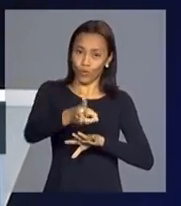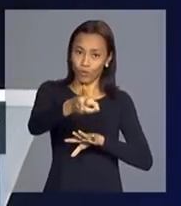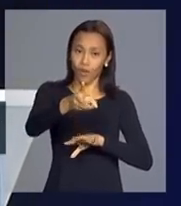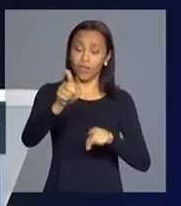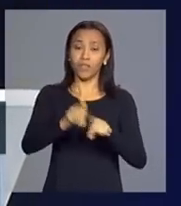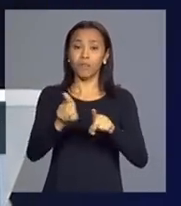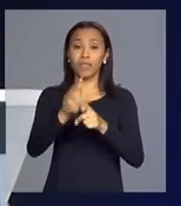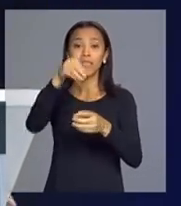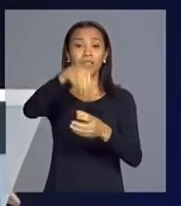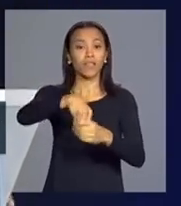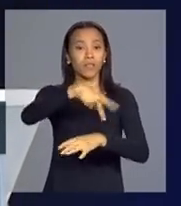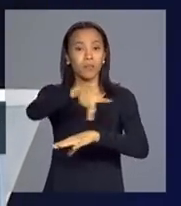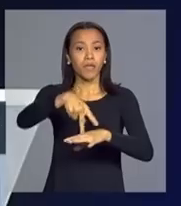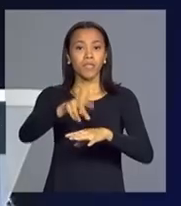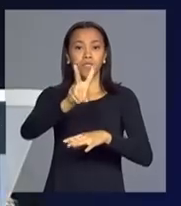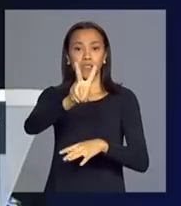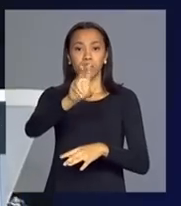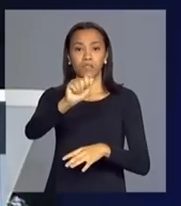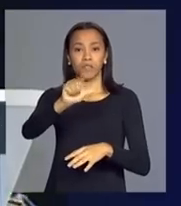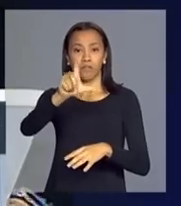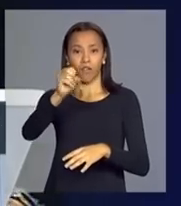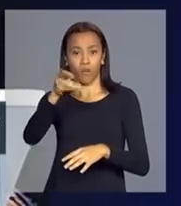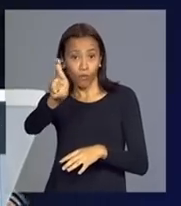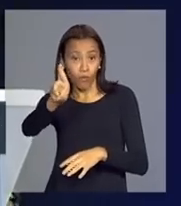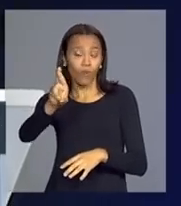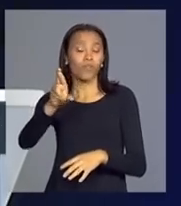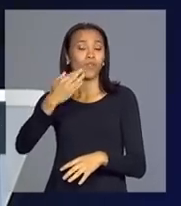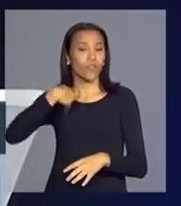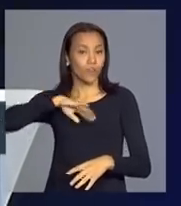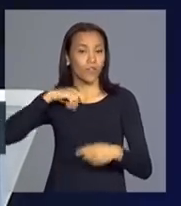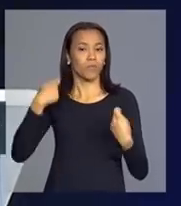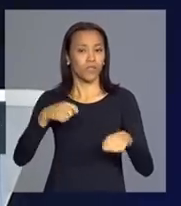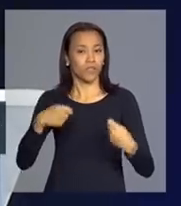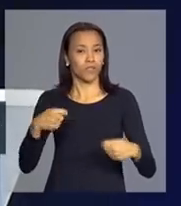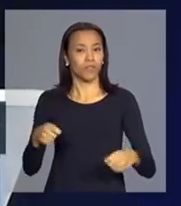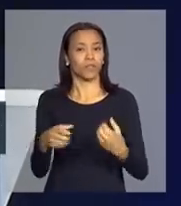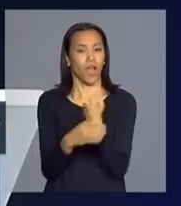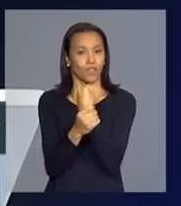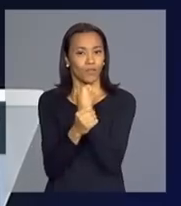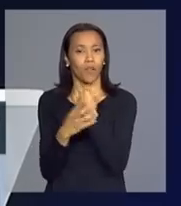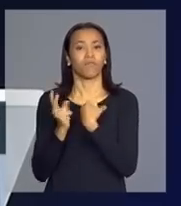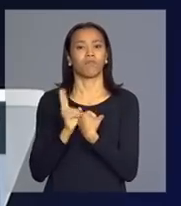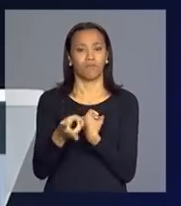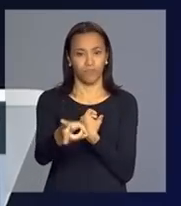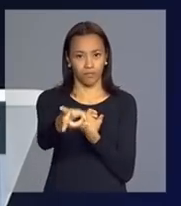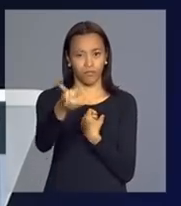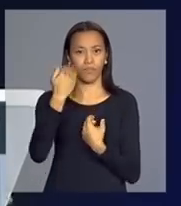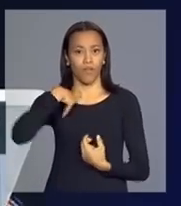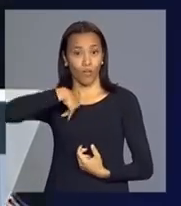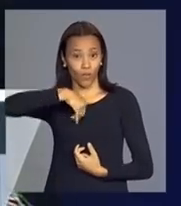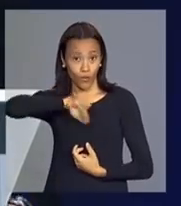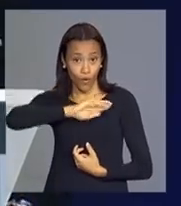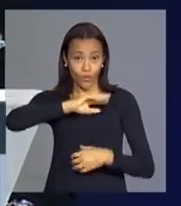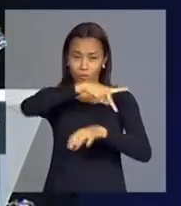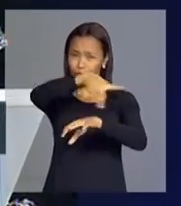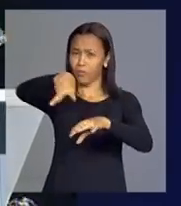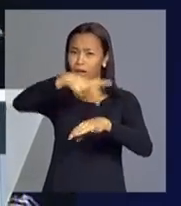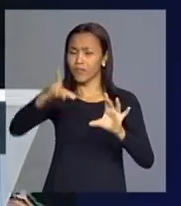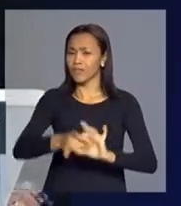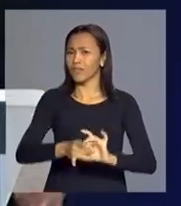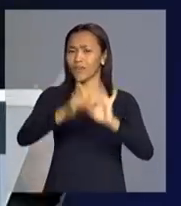valores. Seus valores que nós devemos preservar muito, porque somos um grande país